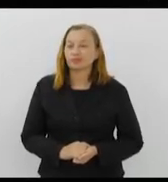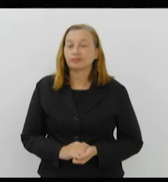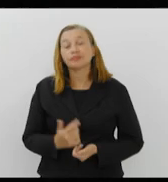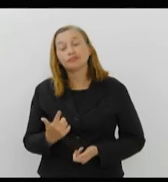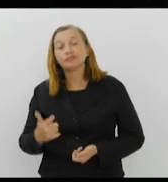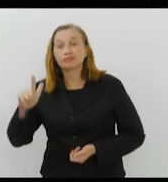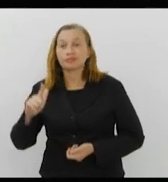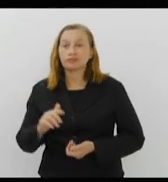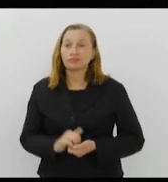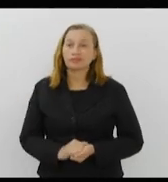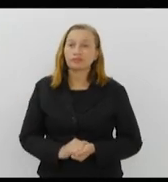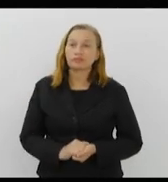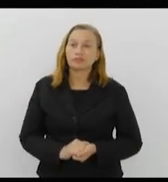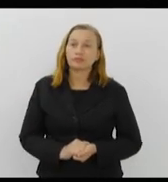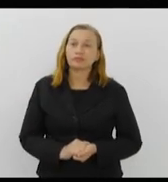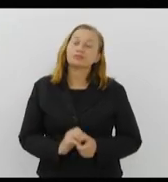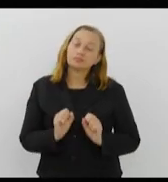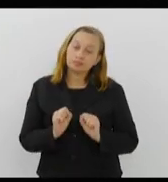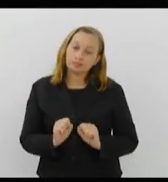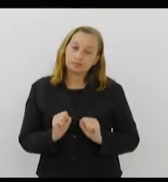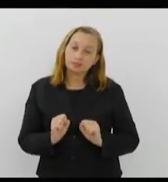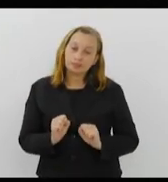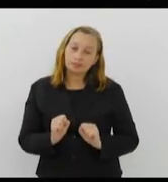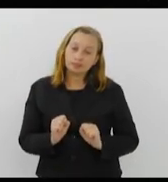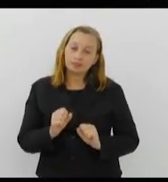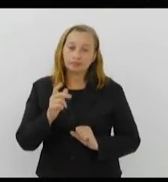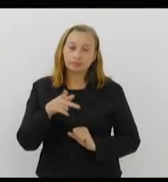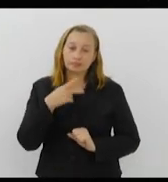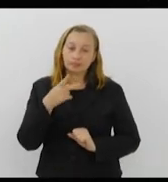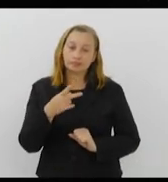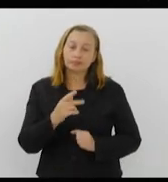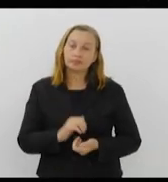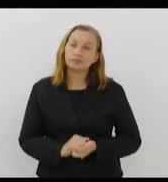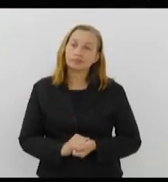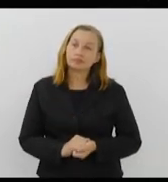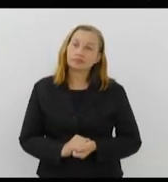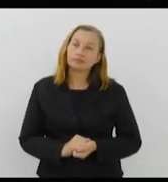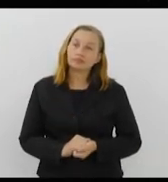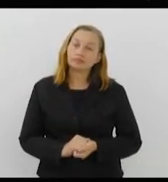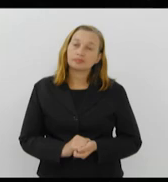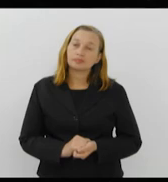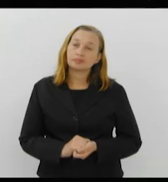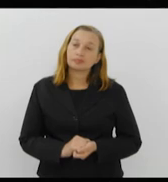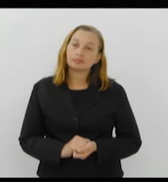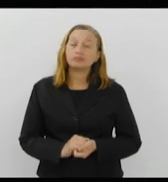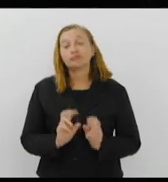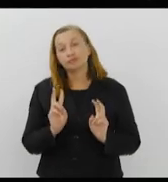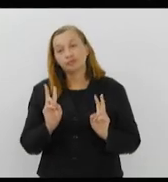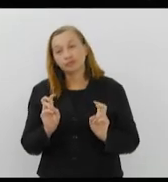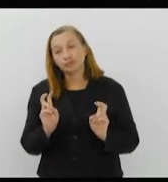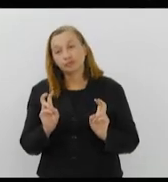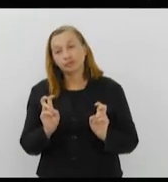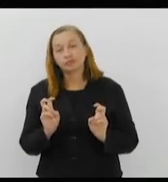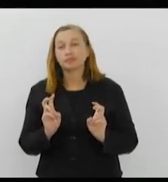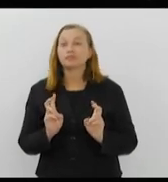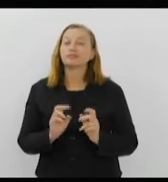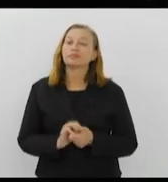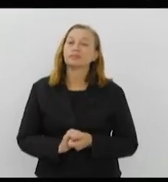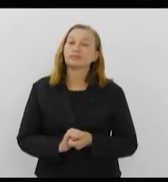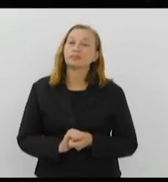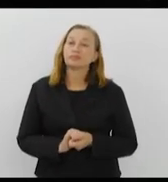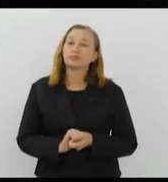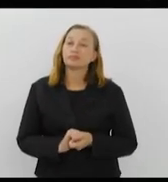entre outros, a gente pode esquecer um dos nomes, que também diz respeito à questão específica